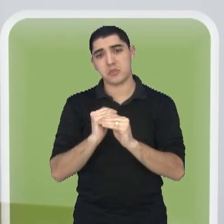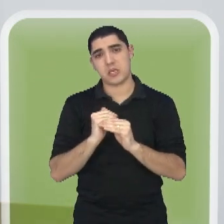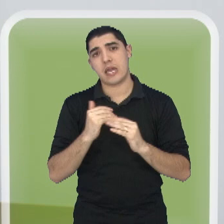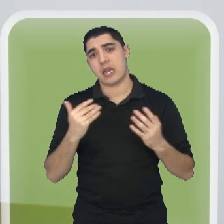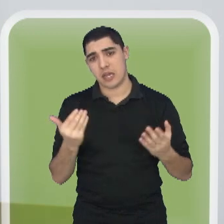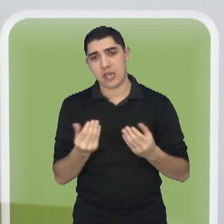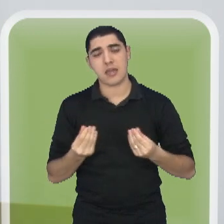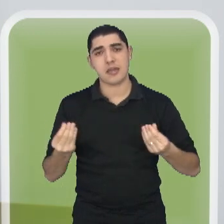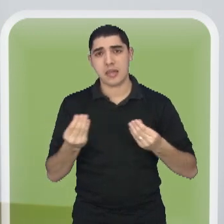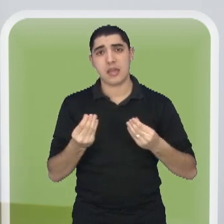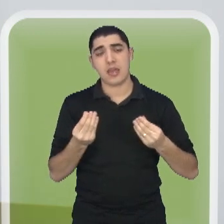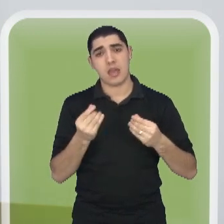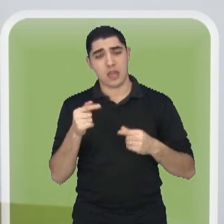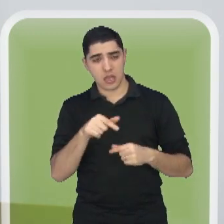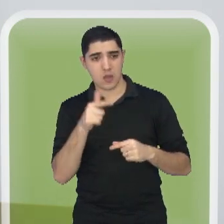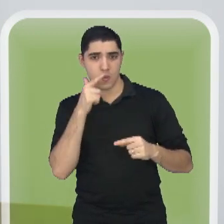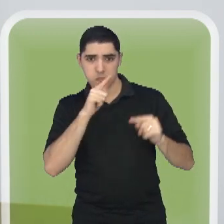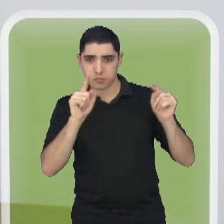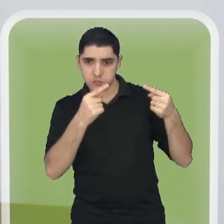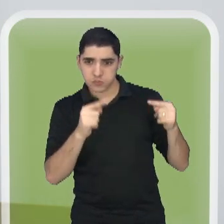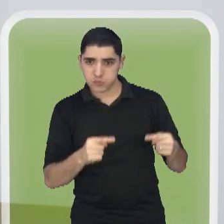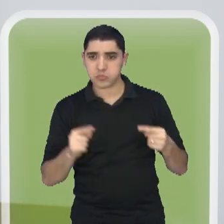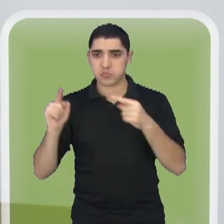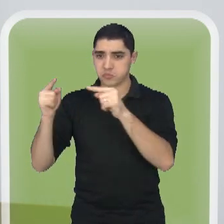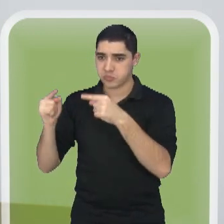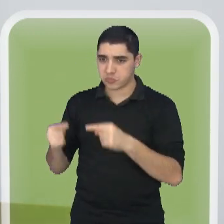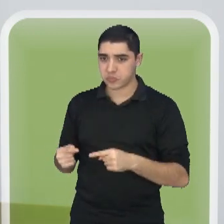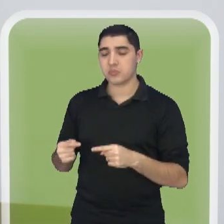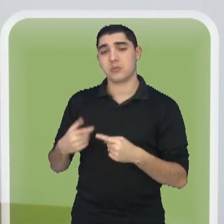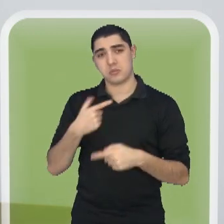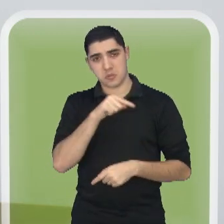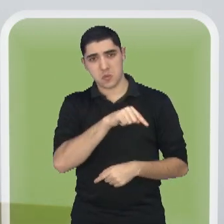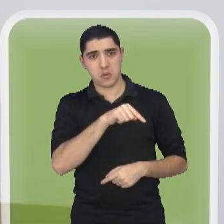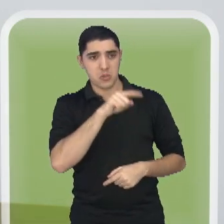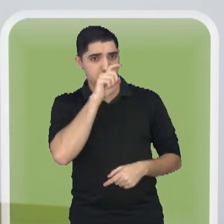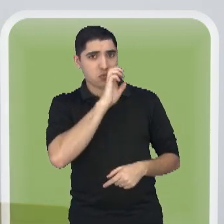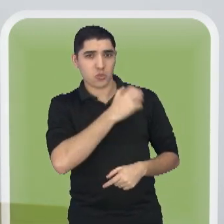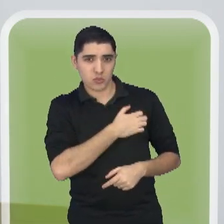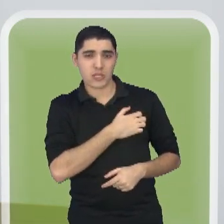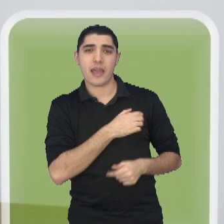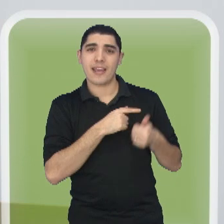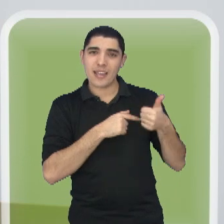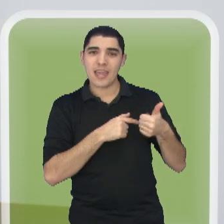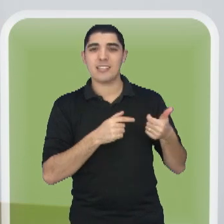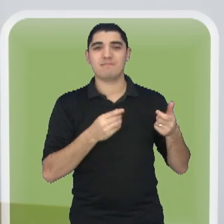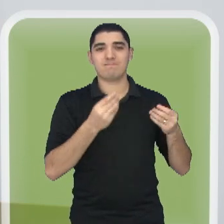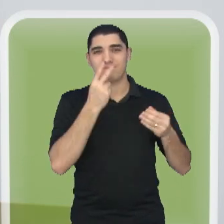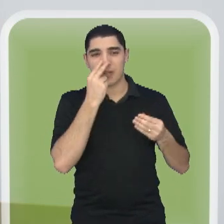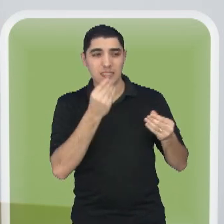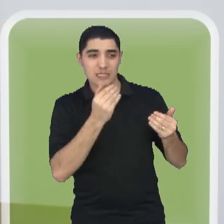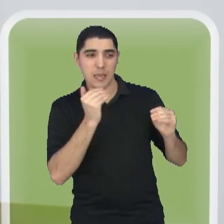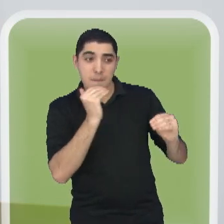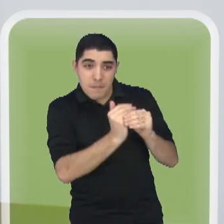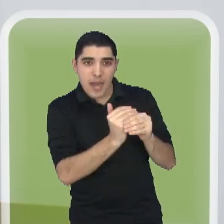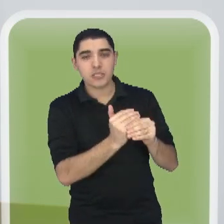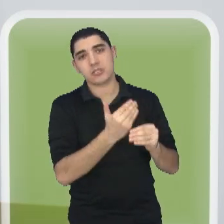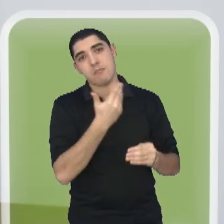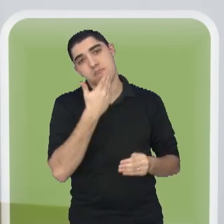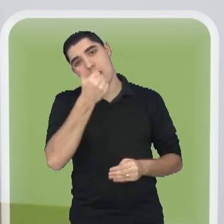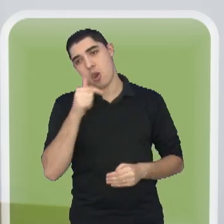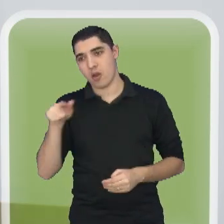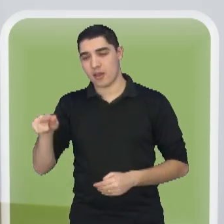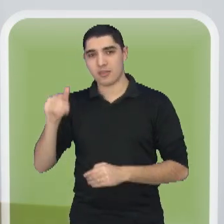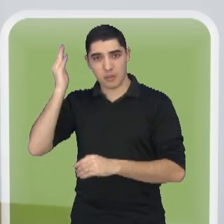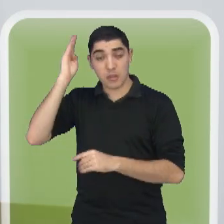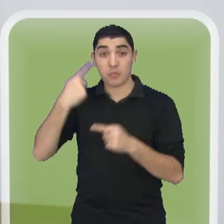em vista as adversárias que cada time vai ter, o São José sai um pouco em desvantagem, né? O empate é um pouquinho melhor para o Taubaté, porque o São José